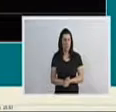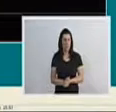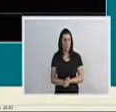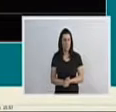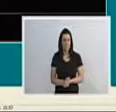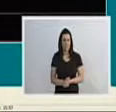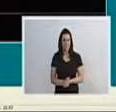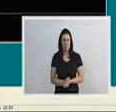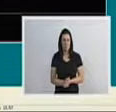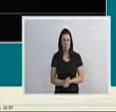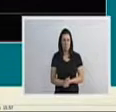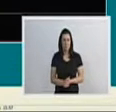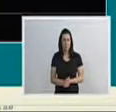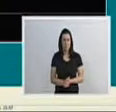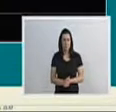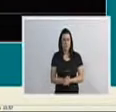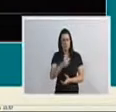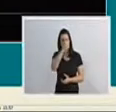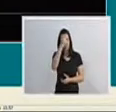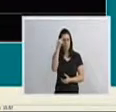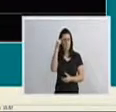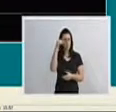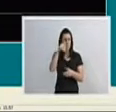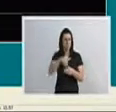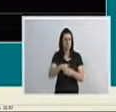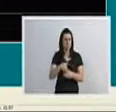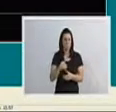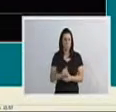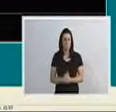Vereador Marcos da Rosa, seu voto, por gentileza.